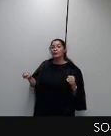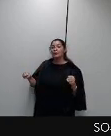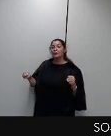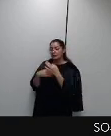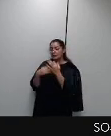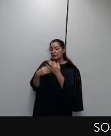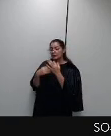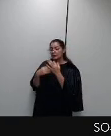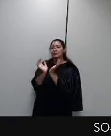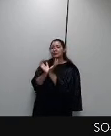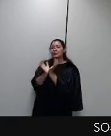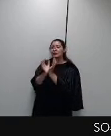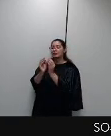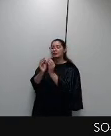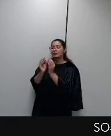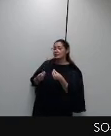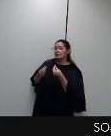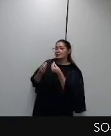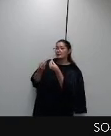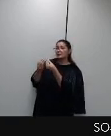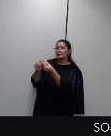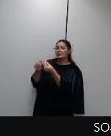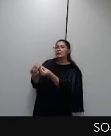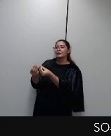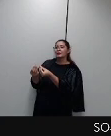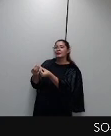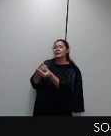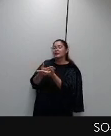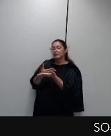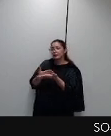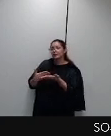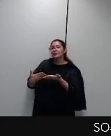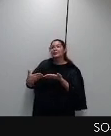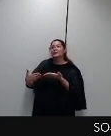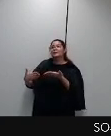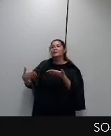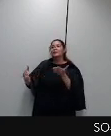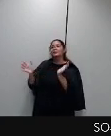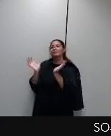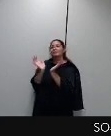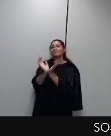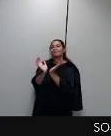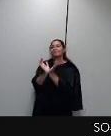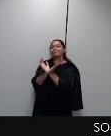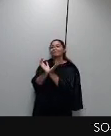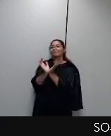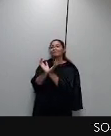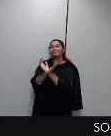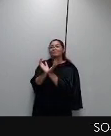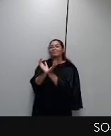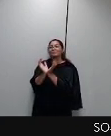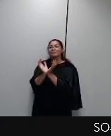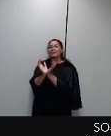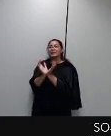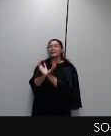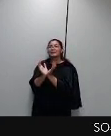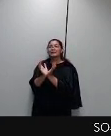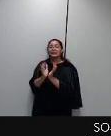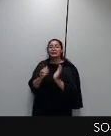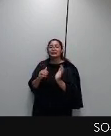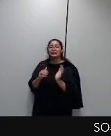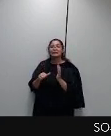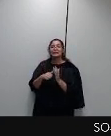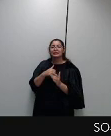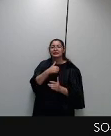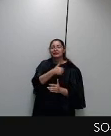e passamos para a seção seguinte propriamente dita que é a sessão das14horas eu